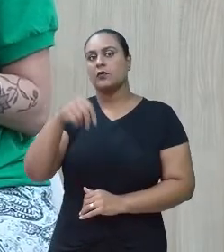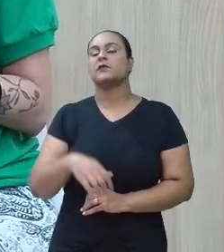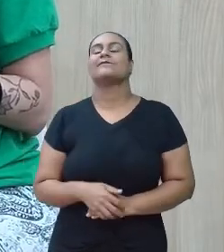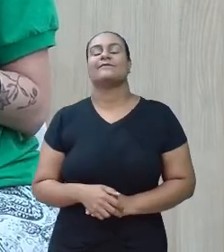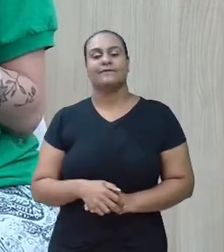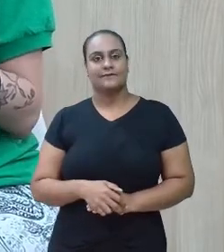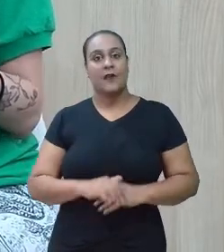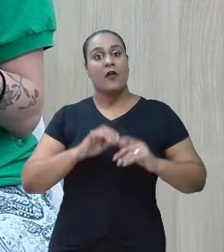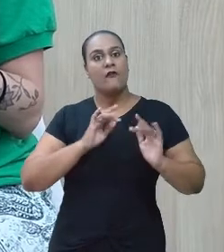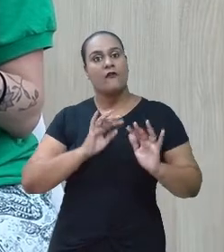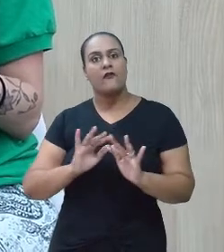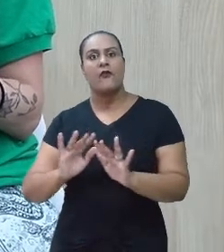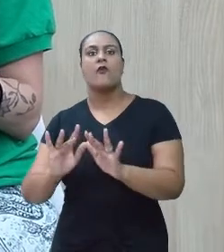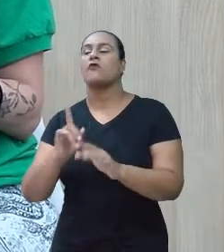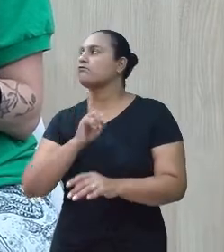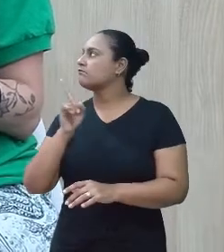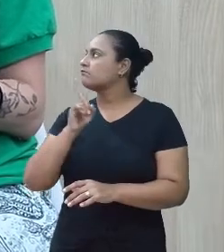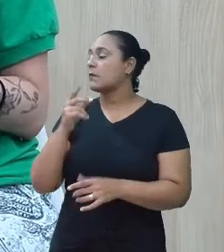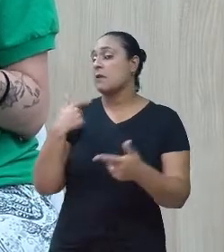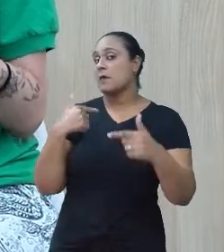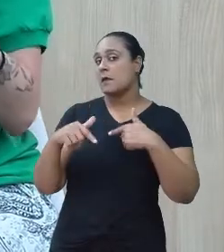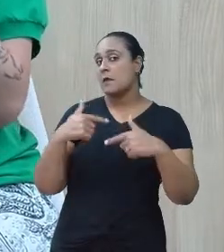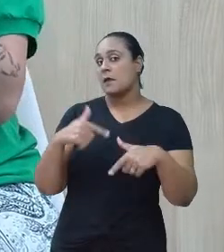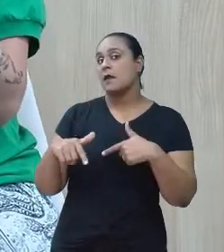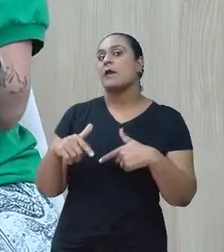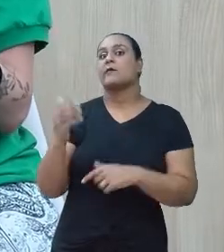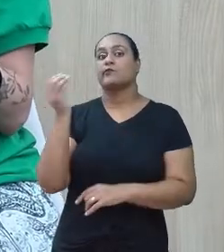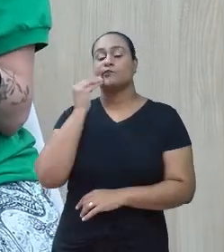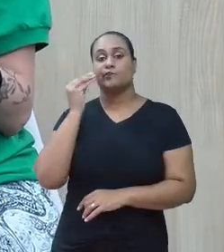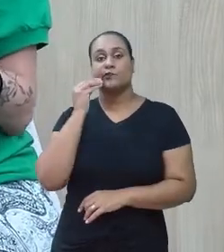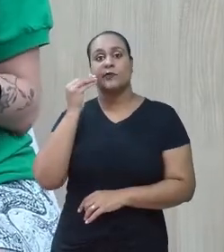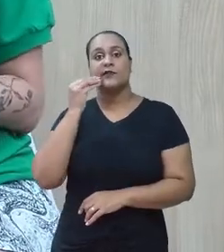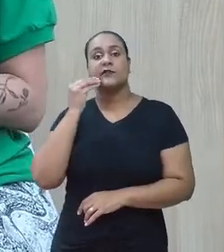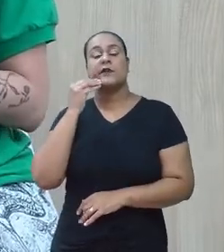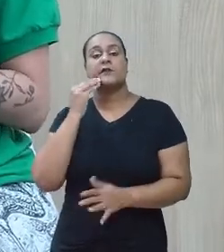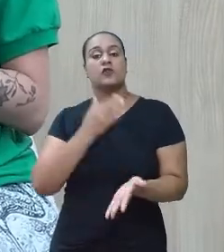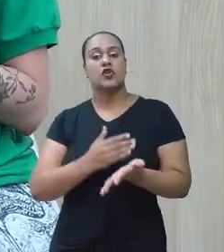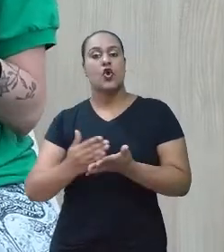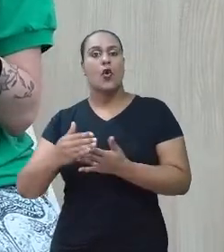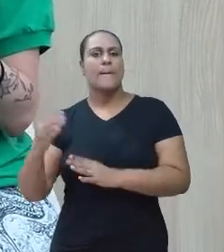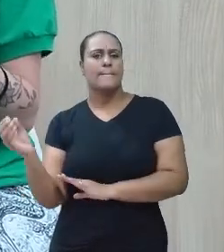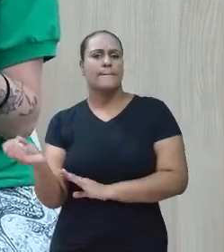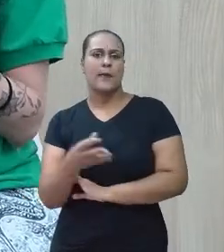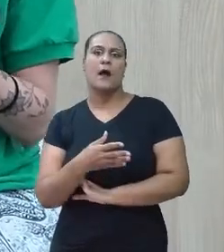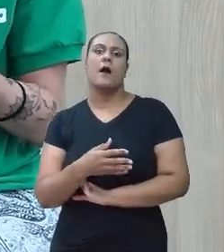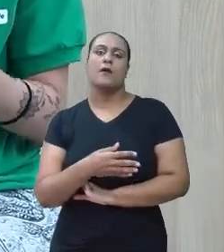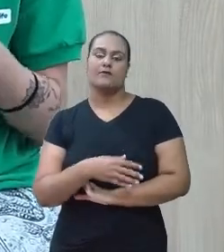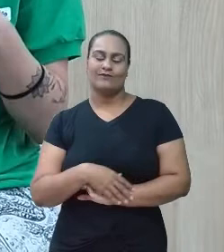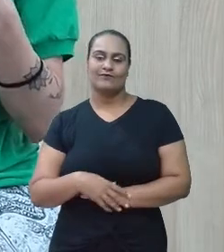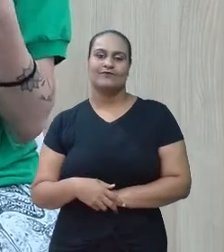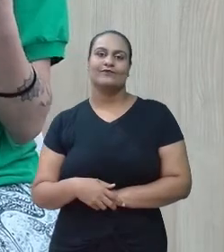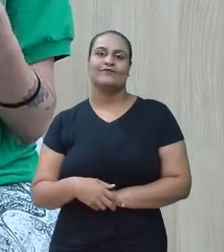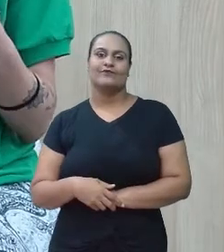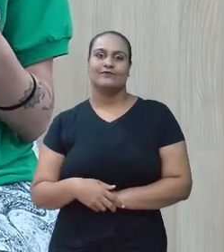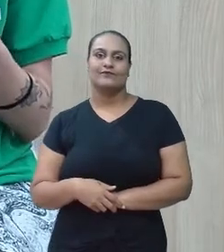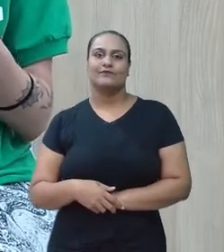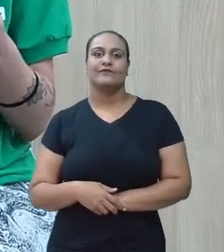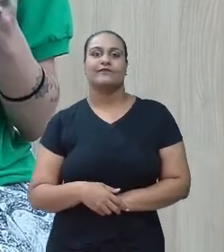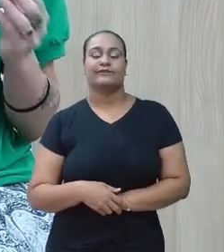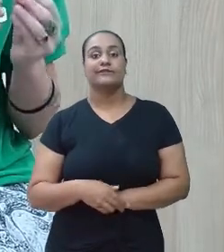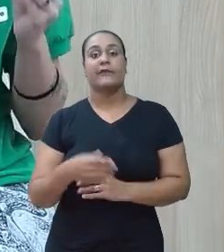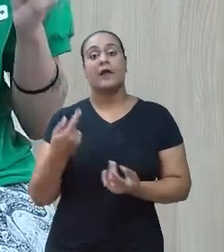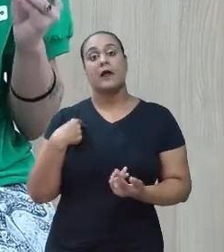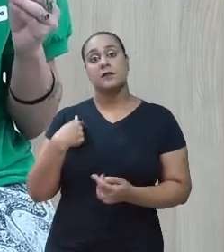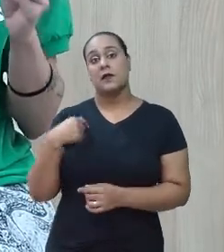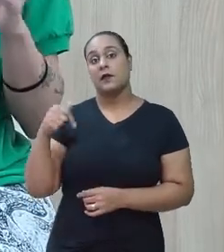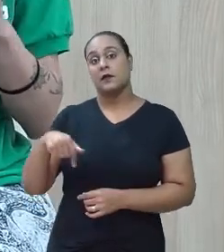para uma nova oportunidade, vamos dizer assim, uma chance de um novo começo. Então, saíram para a construção, né,